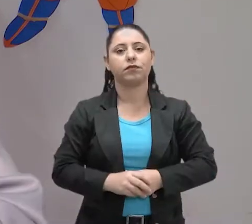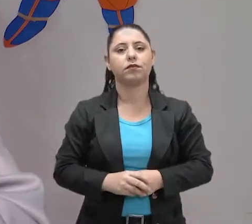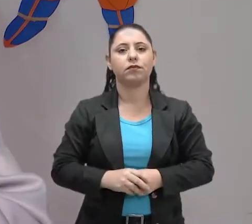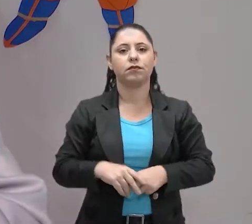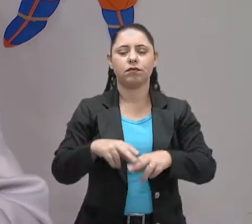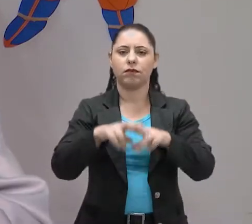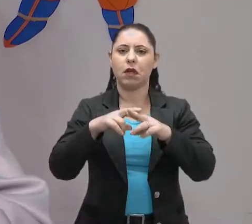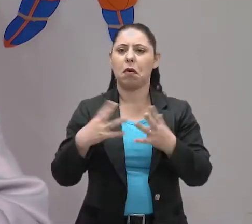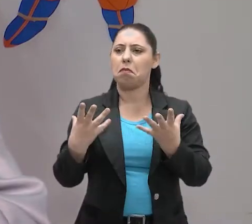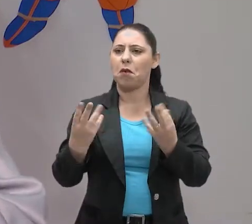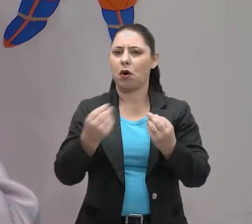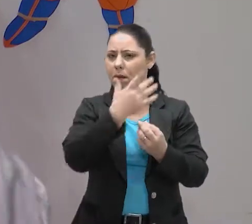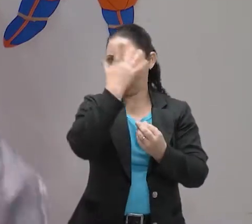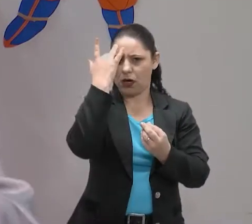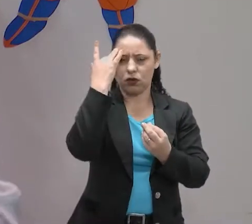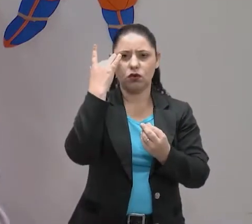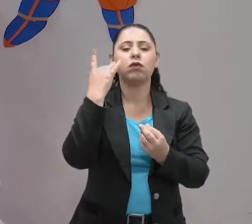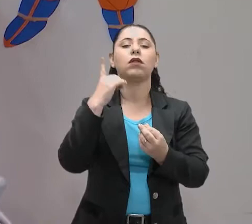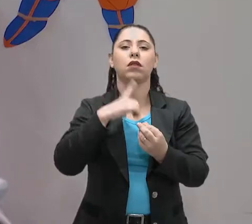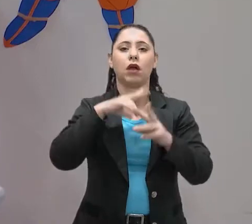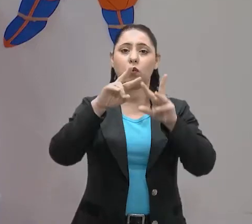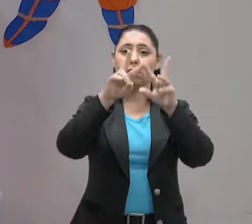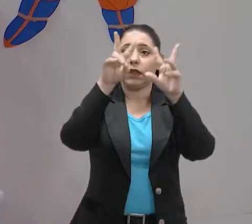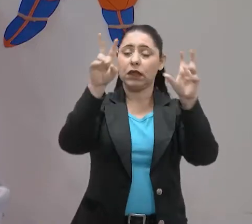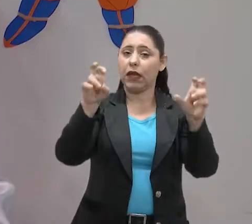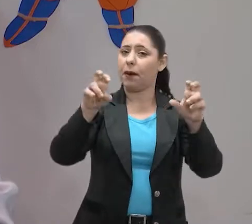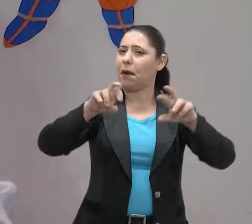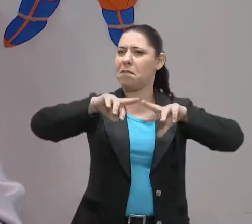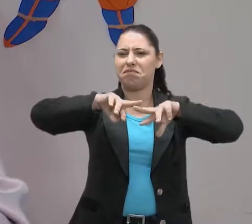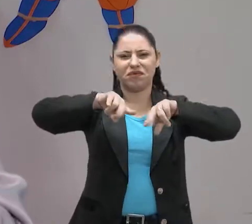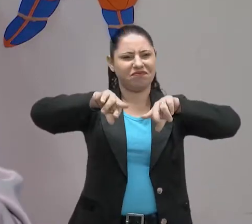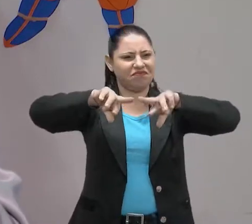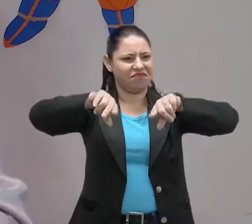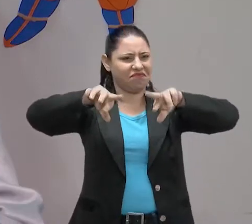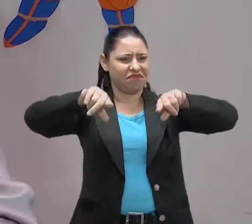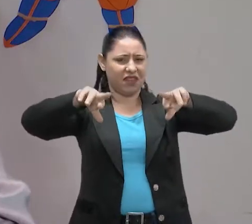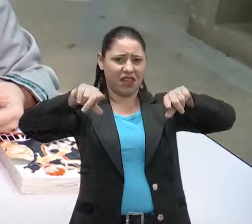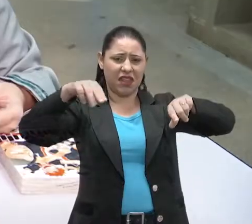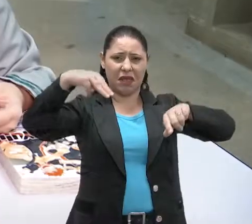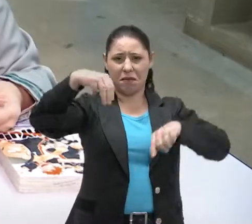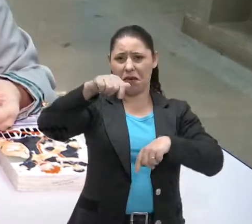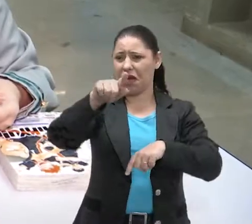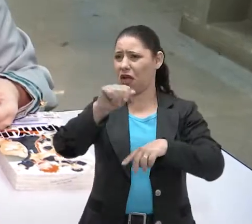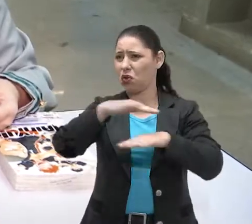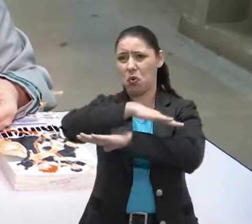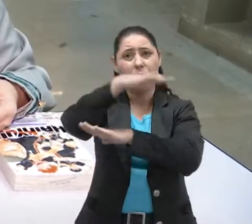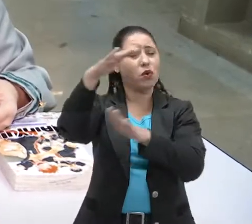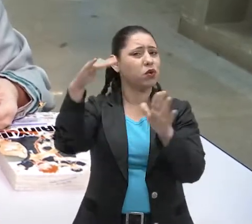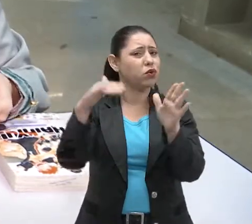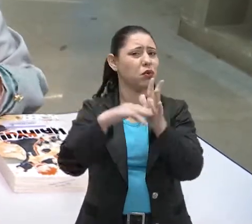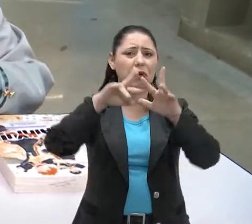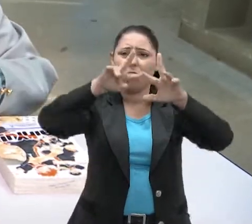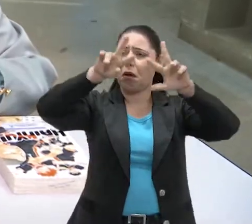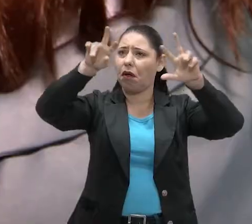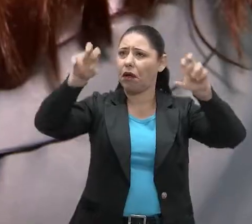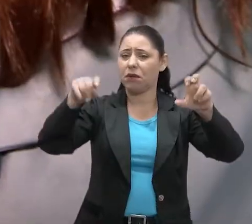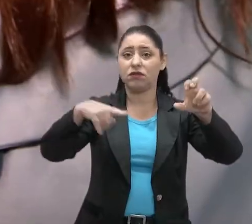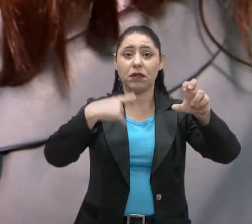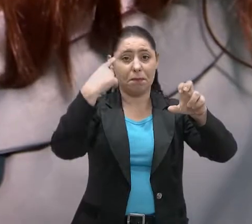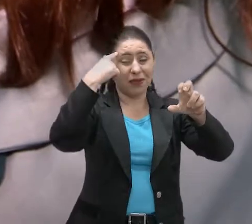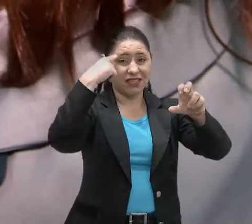idosos. E então são muitas pessoas que consomem e os temas são muito, muito variados. Existe mangá sobre